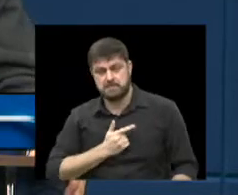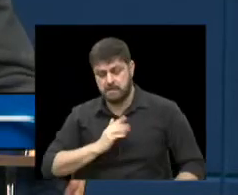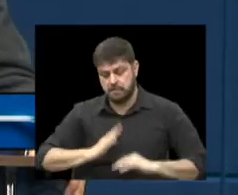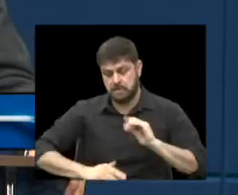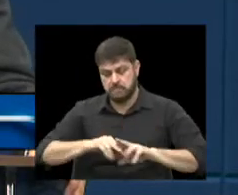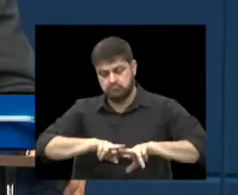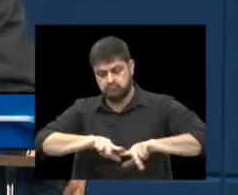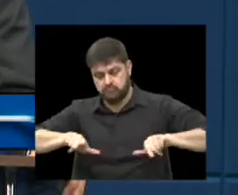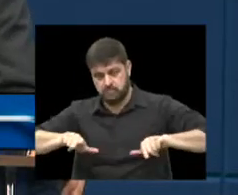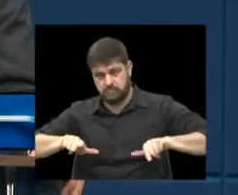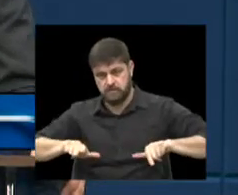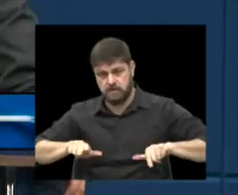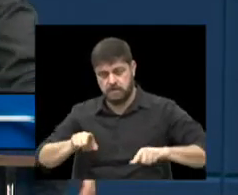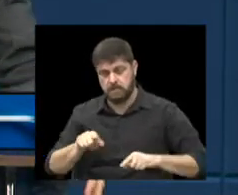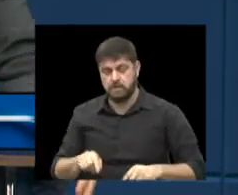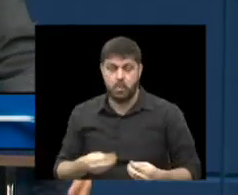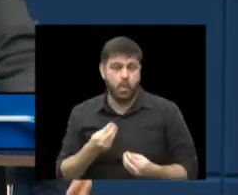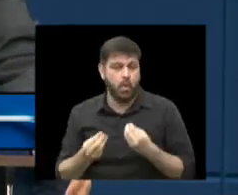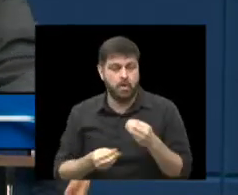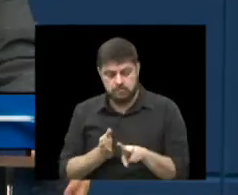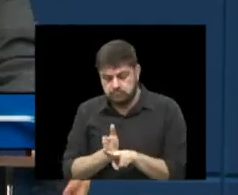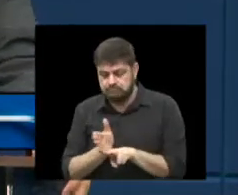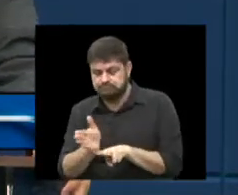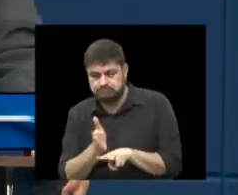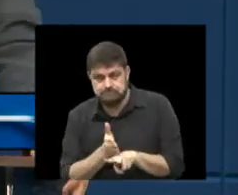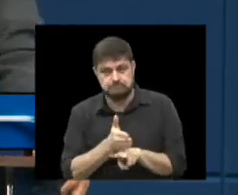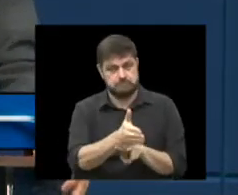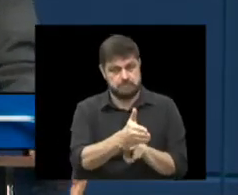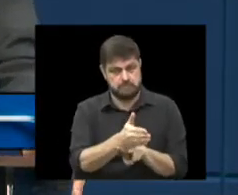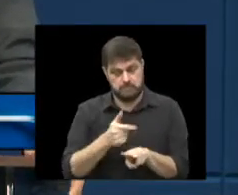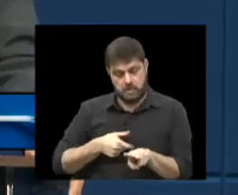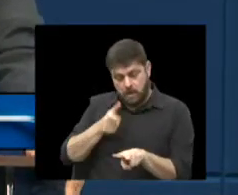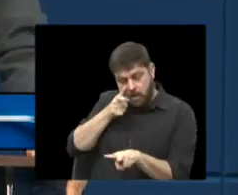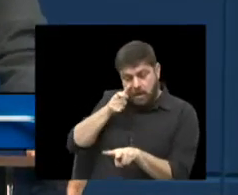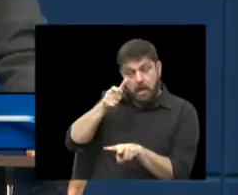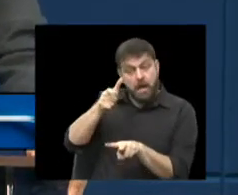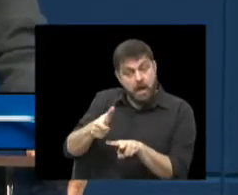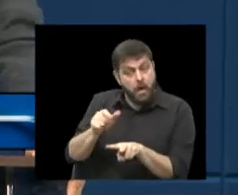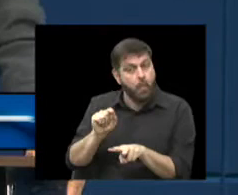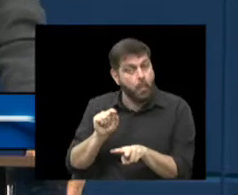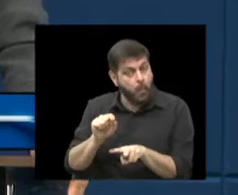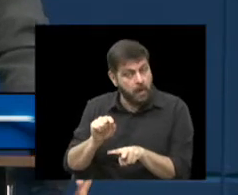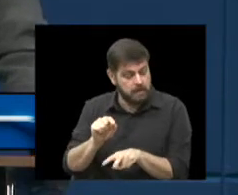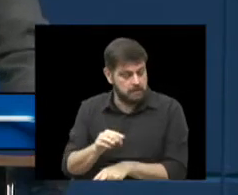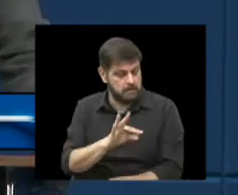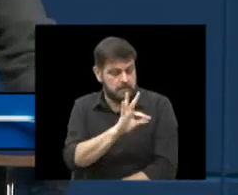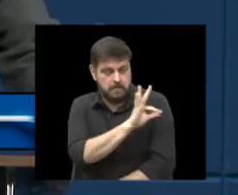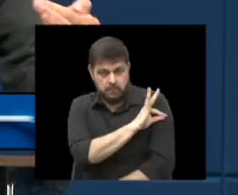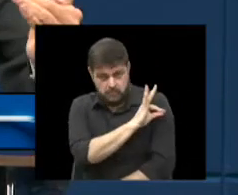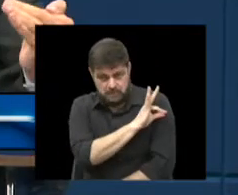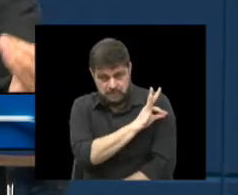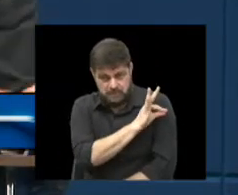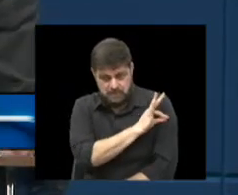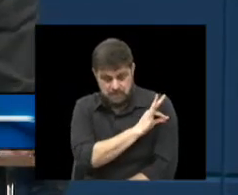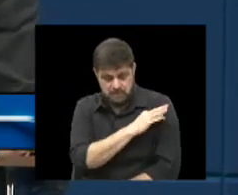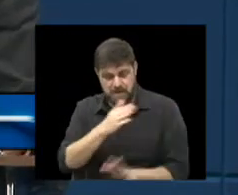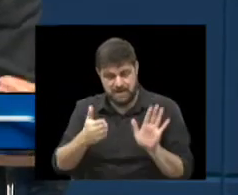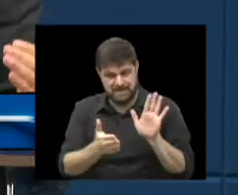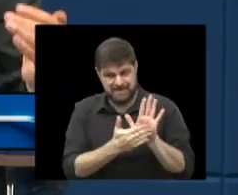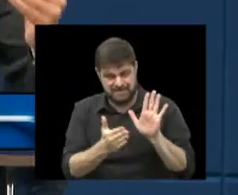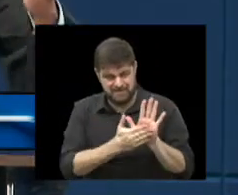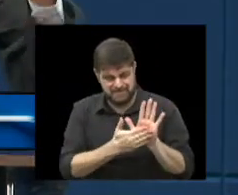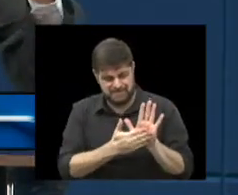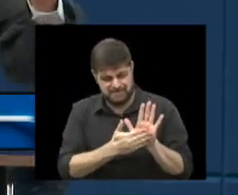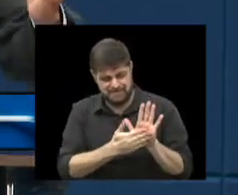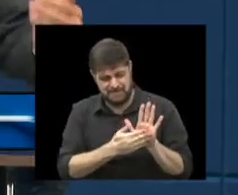O caminho mais interessante seria realmente o quê? O Poder Executivo retirar a proposta, porque